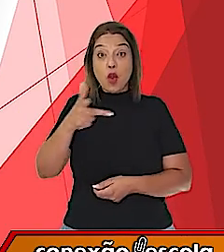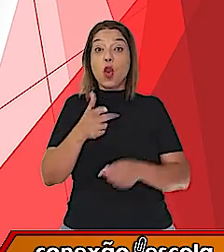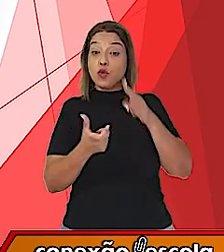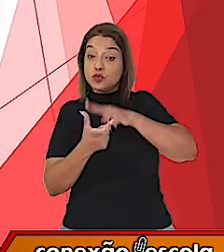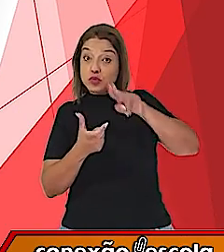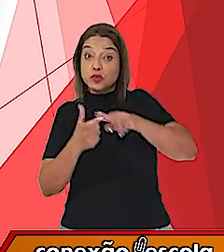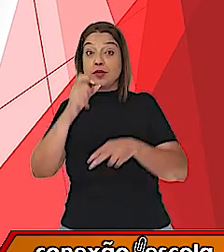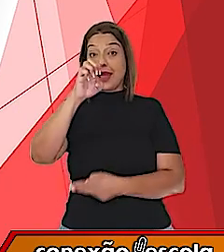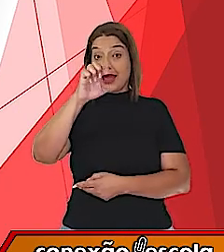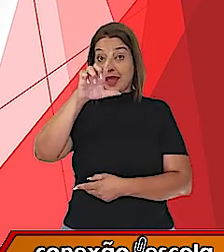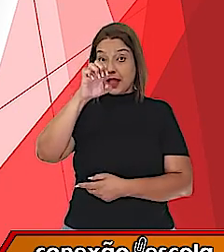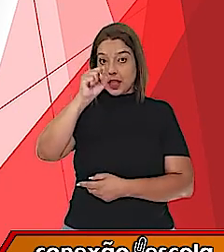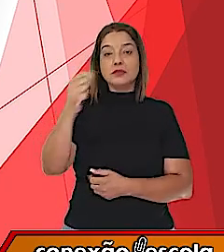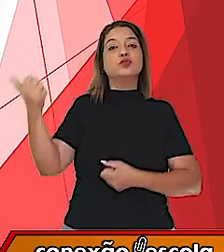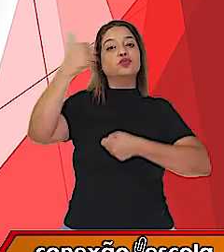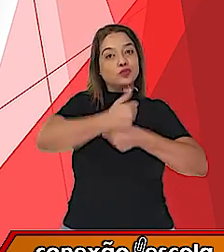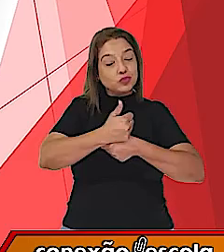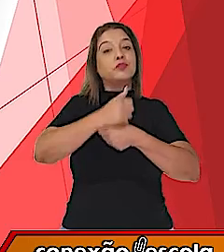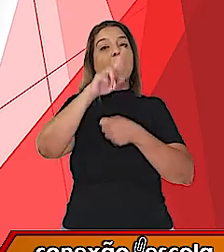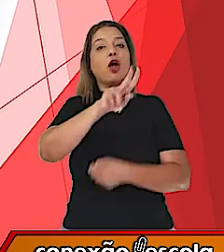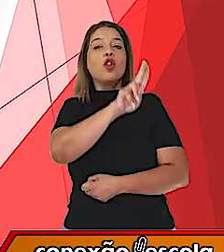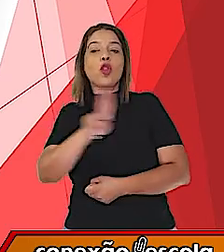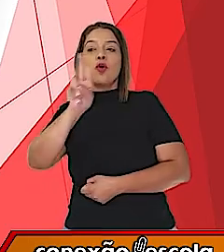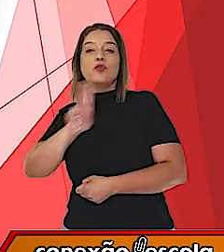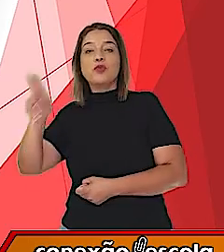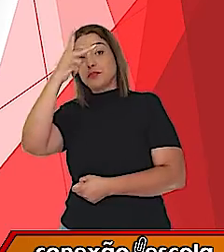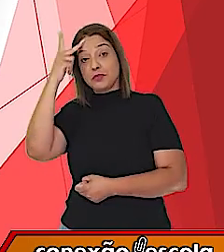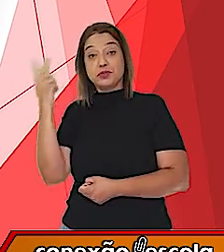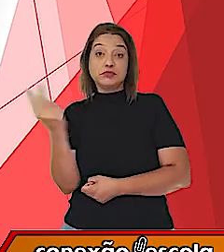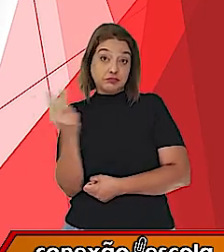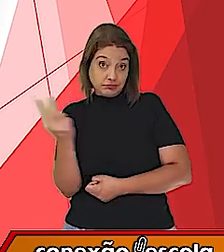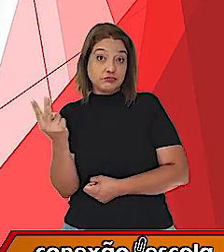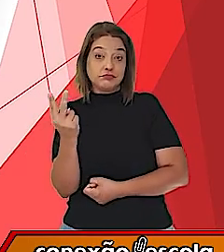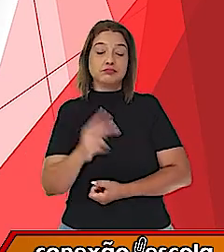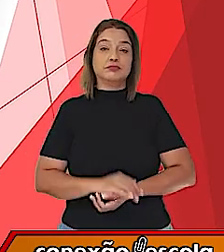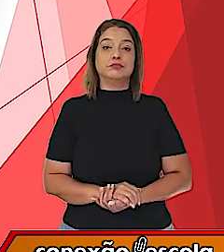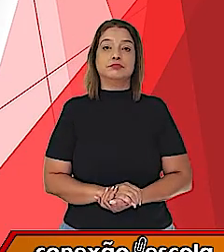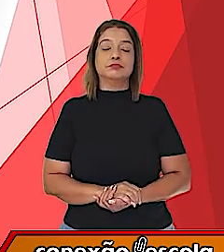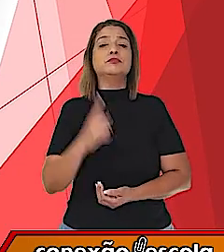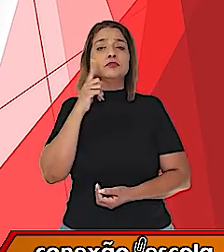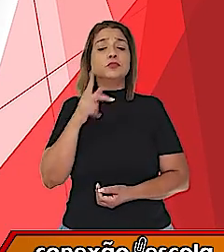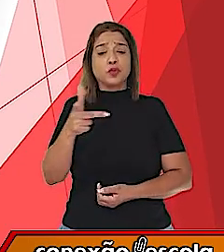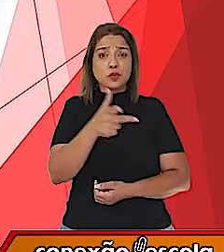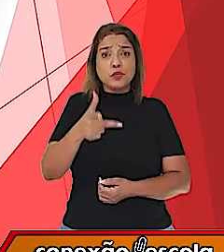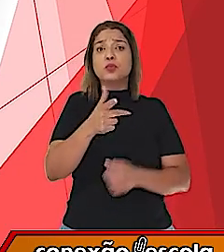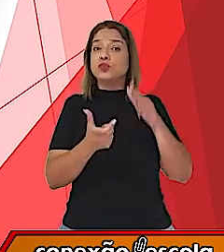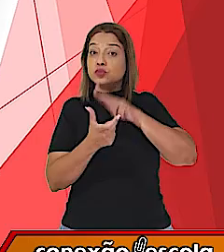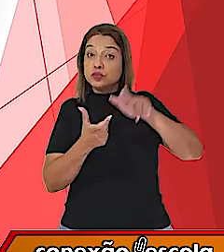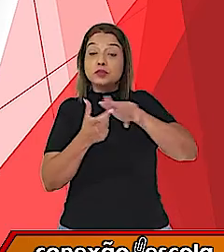substantivo eles substituiu os substantivos próprios Helena e Paulo. Os pronomes